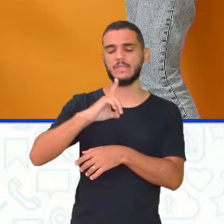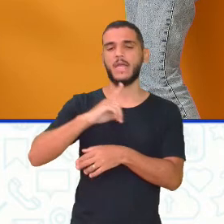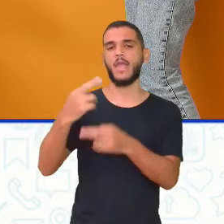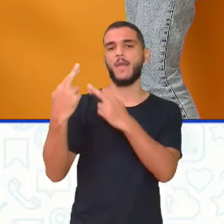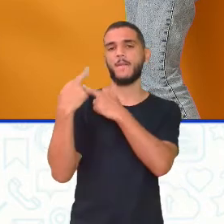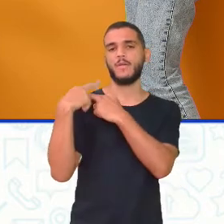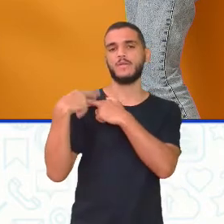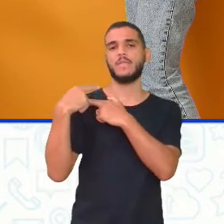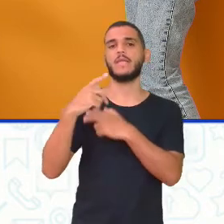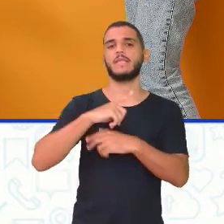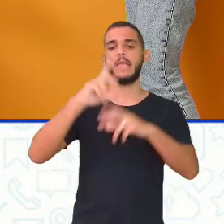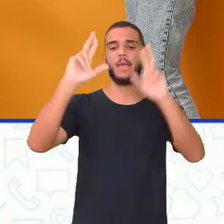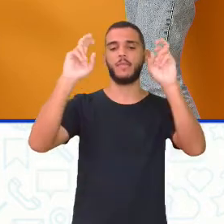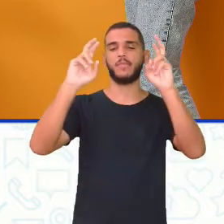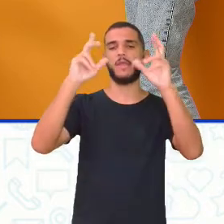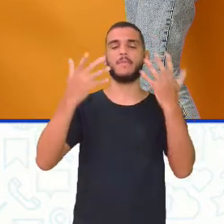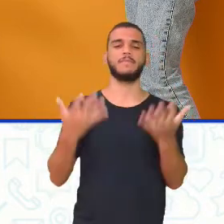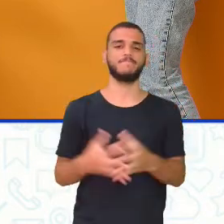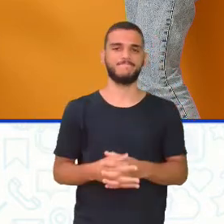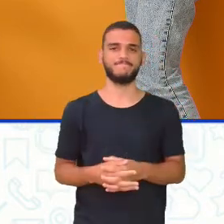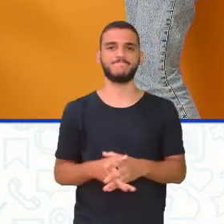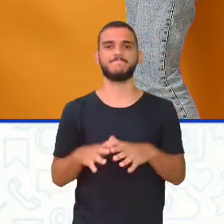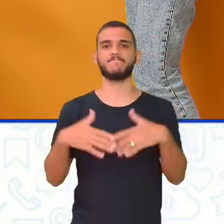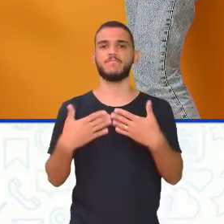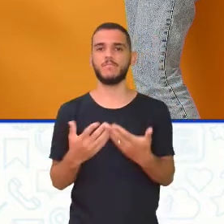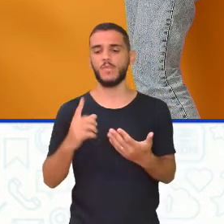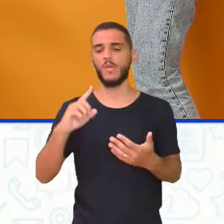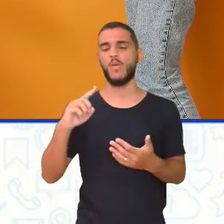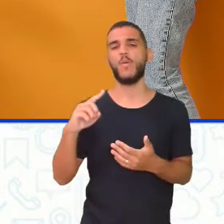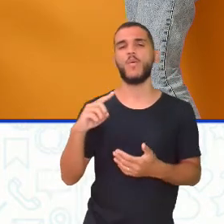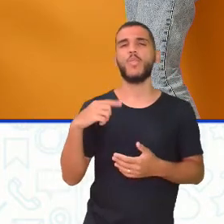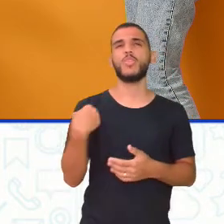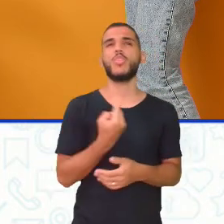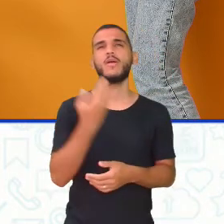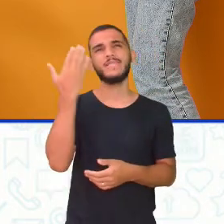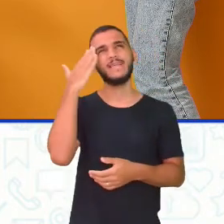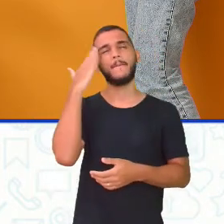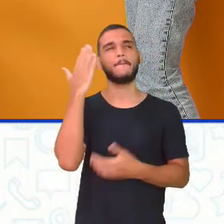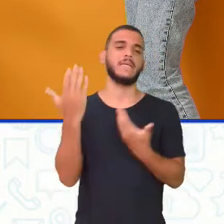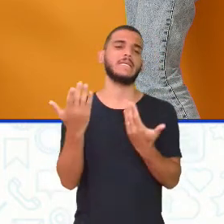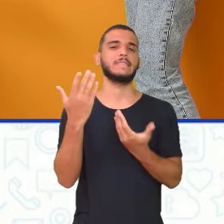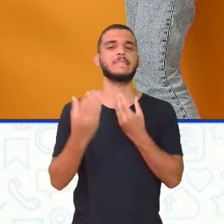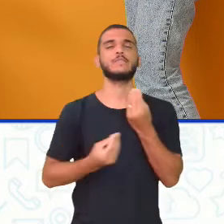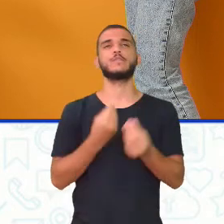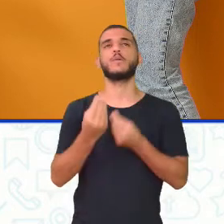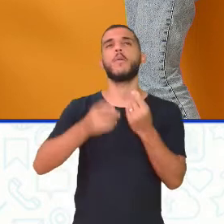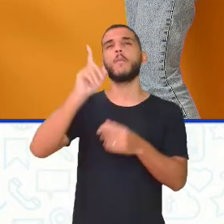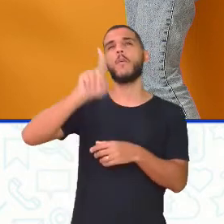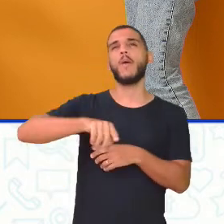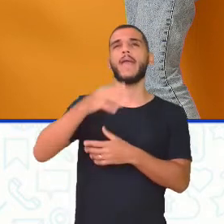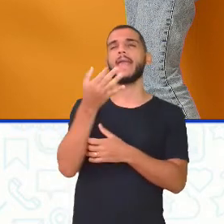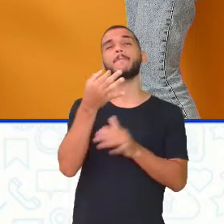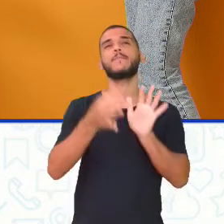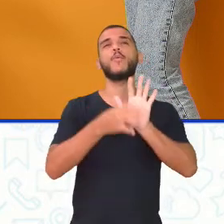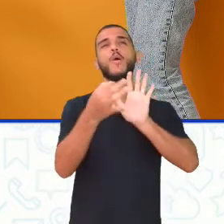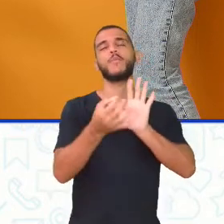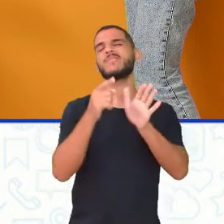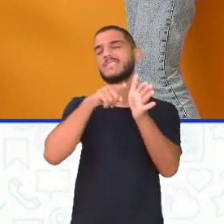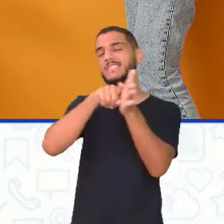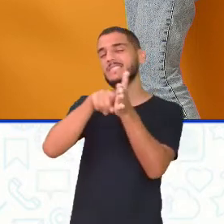de determinado assunto. Mas como podemos reconhecer esse tipo de argumento? Você que está em casa